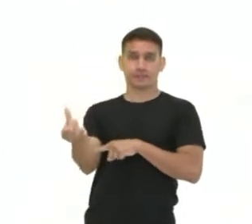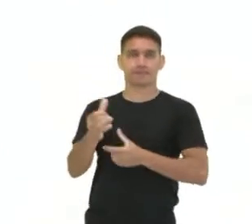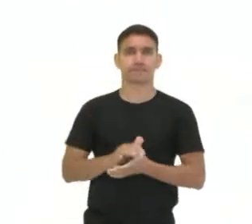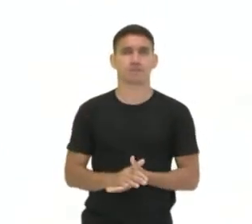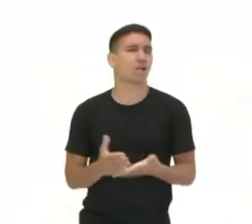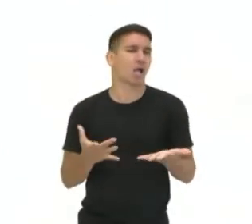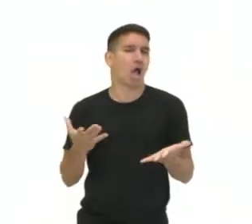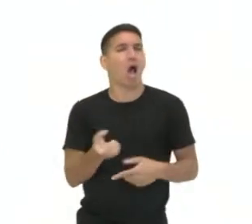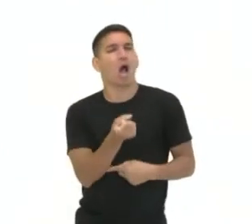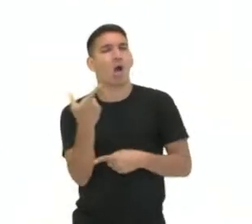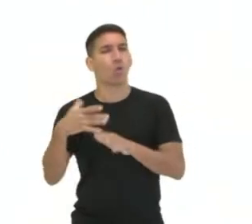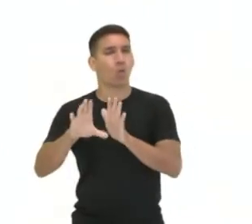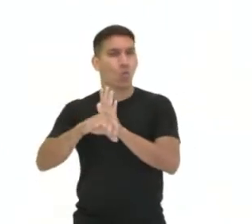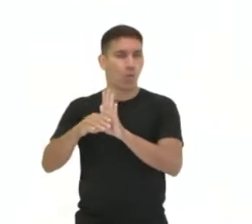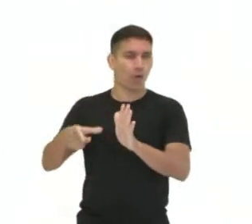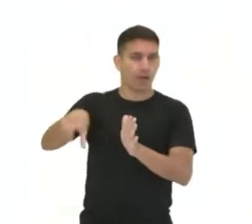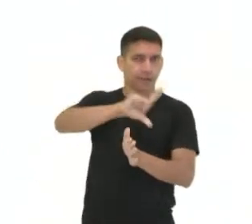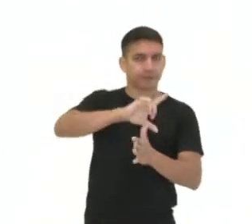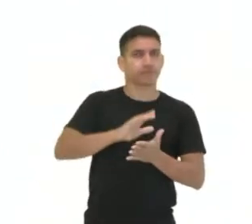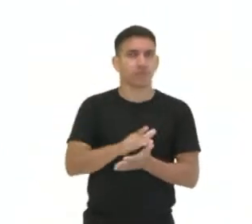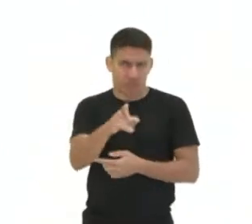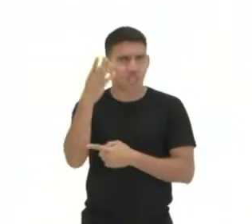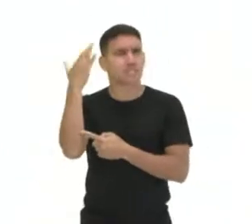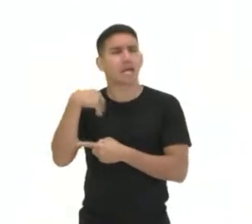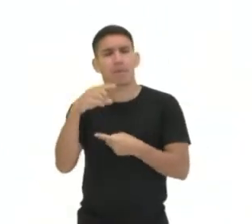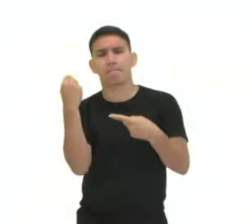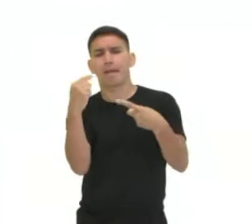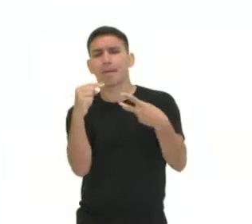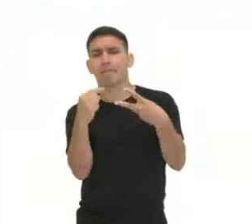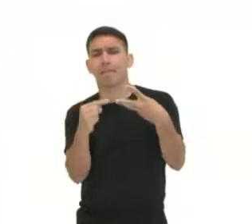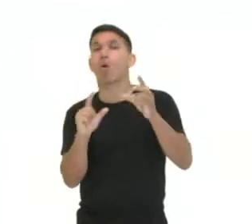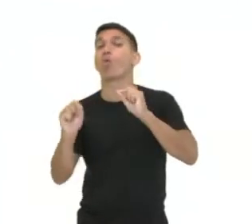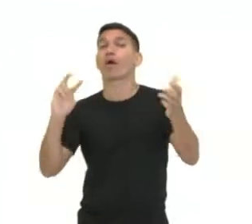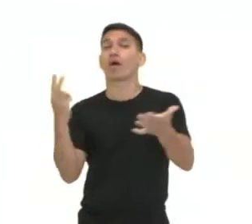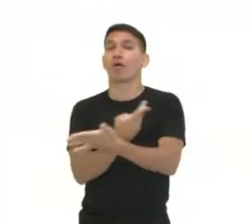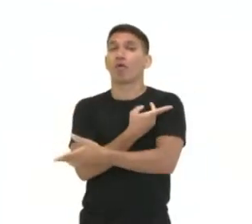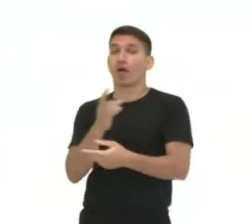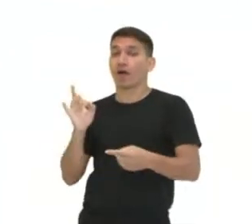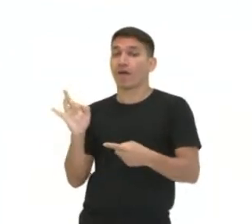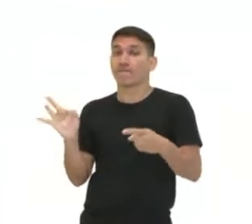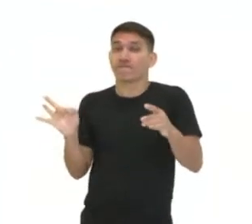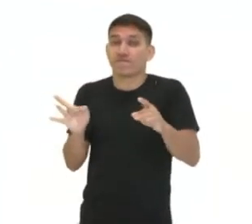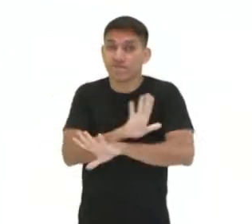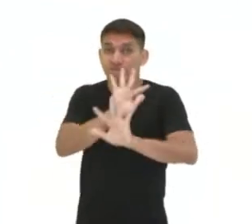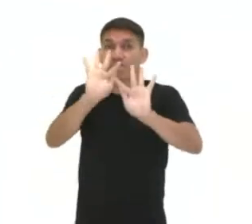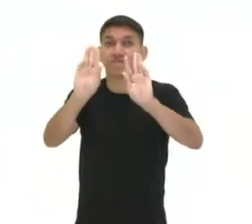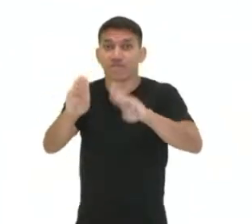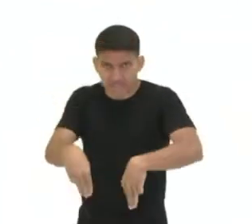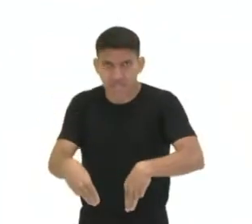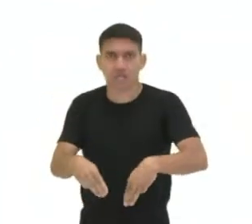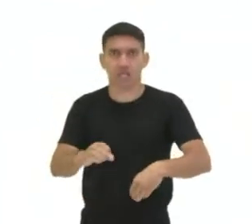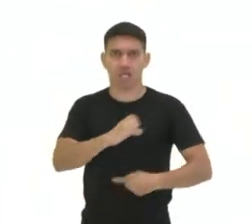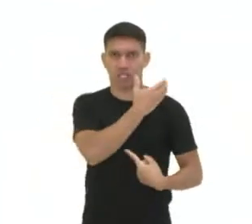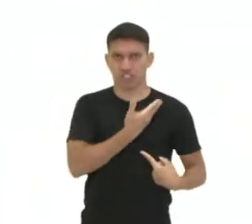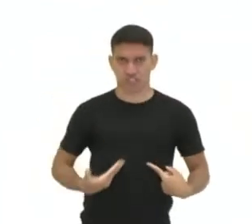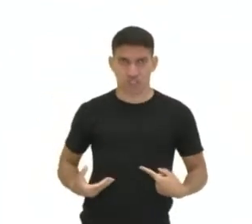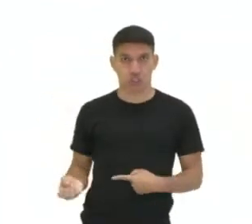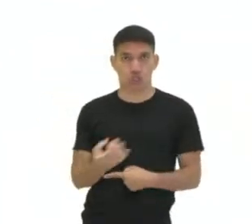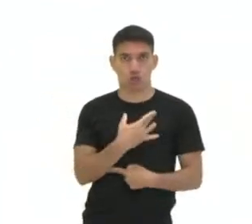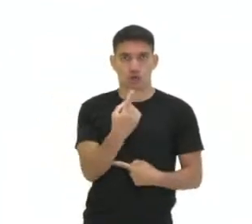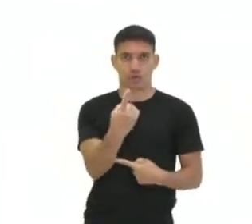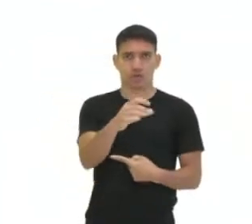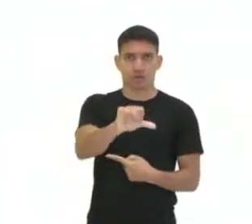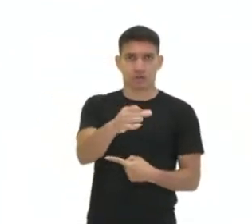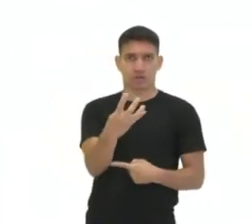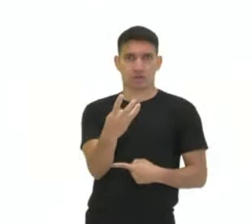aqui alguns conceitos. Você sabe quais foram os fatores que contribuíram para o fim do Estado Novo em 1945? E você sabe o